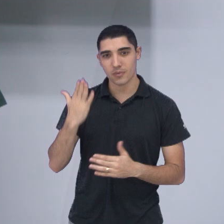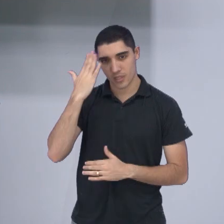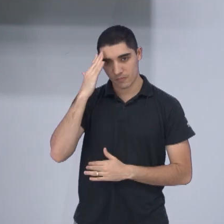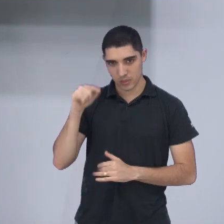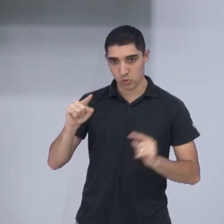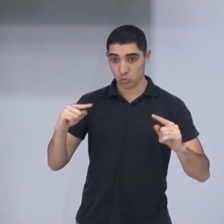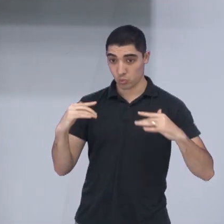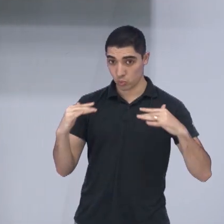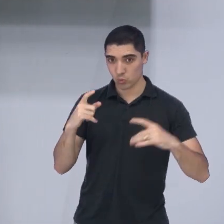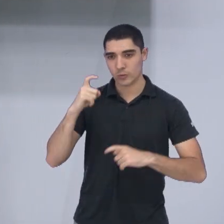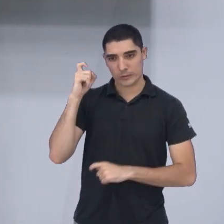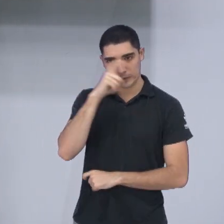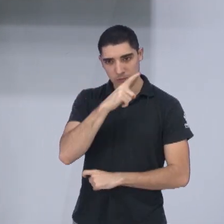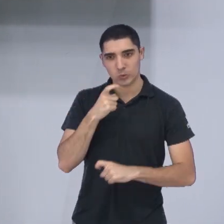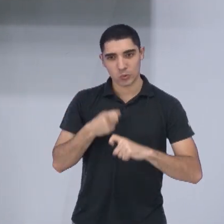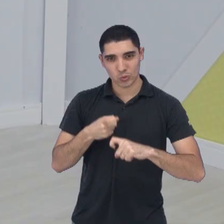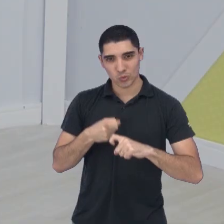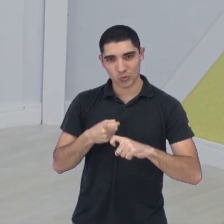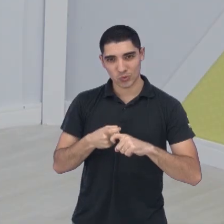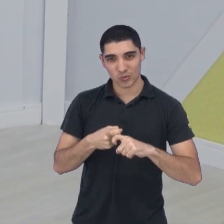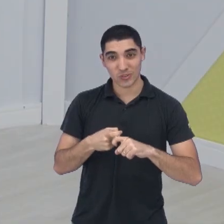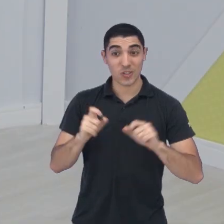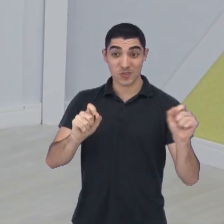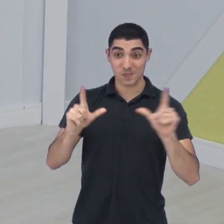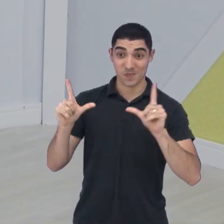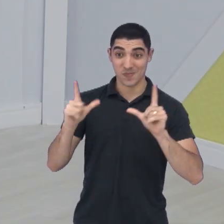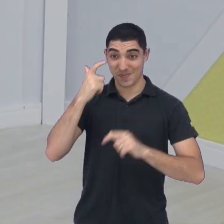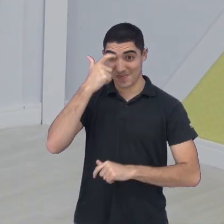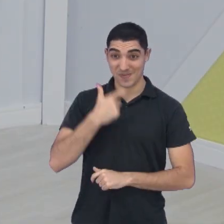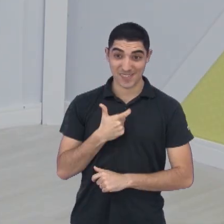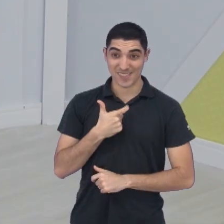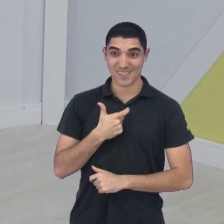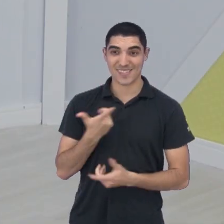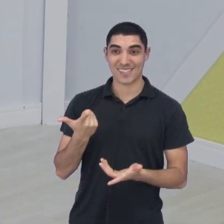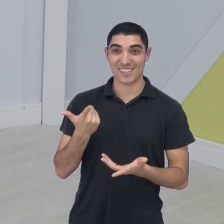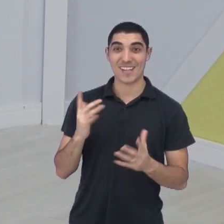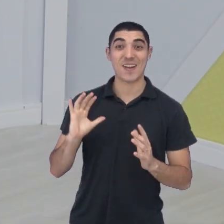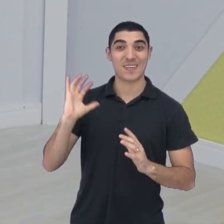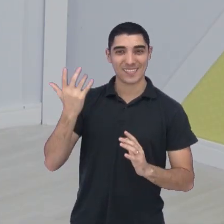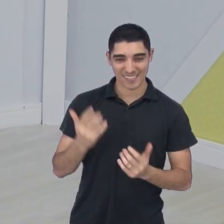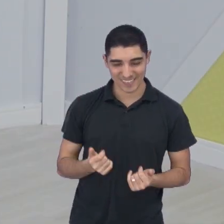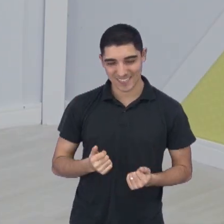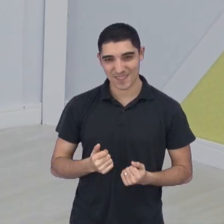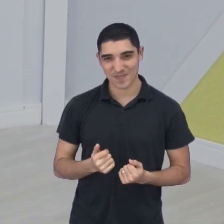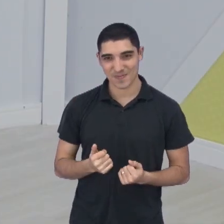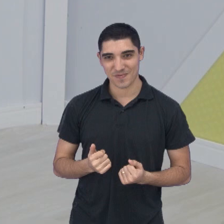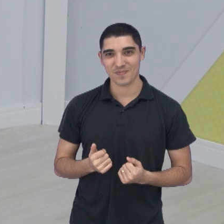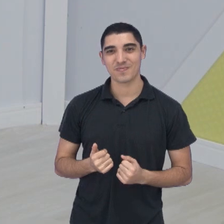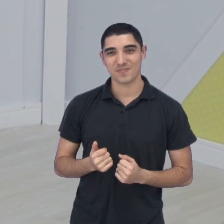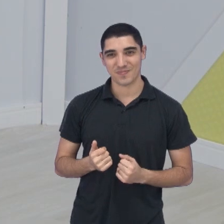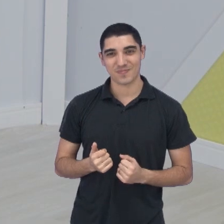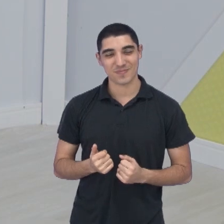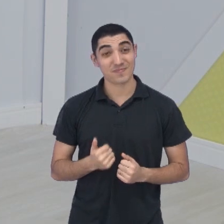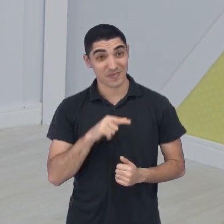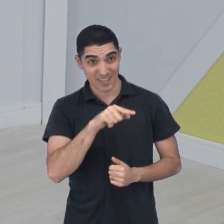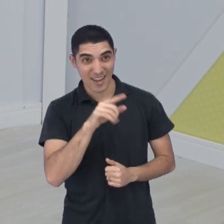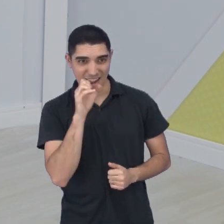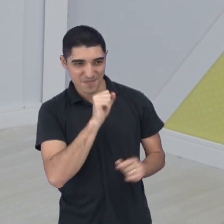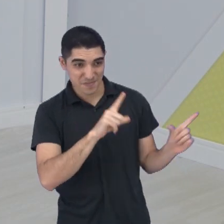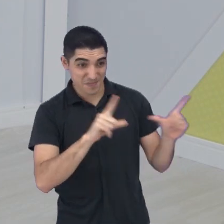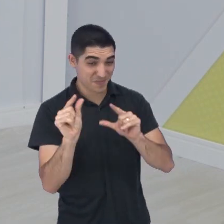o São José teve dificuldade. Volta pra mim, Matheus. O que aconteceu aí? Desaperta, Matheus. O detalhe é o seguinte. Casamento foi bom.